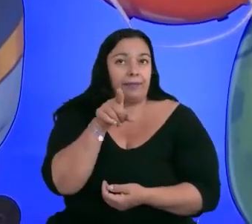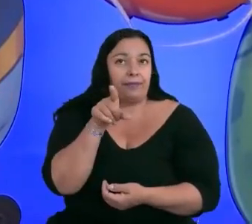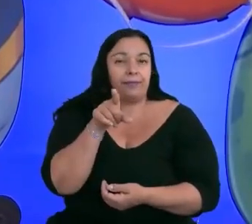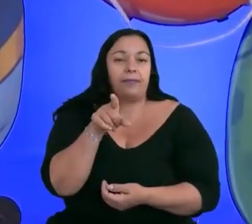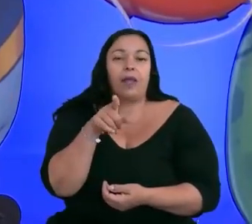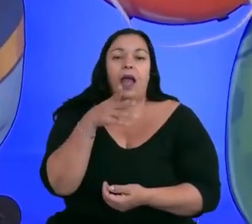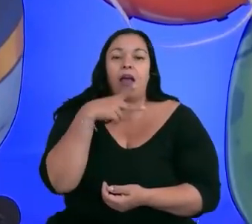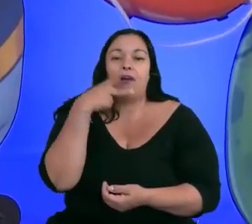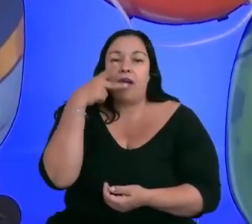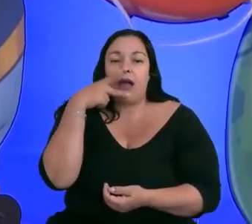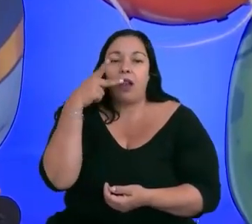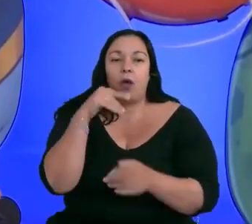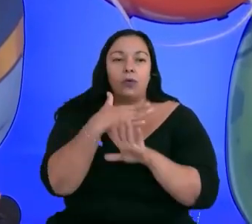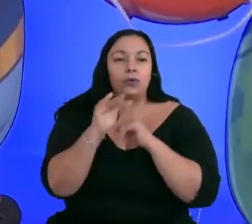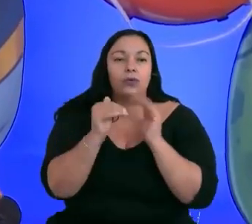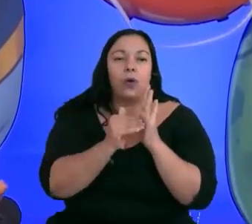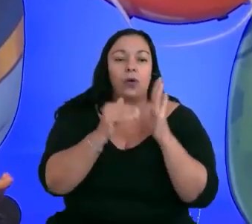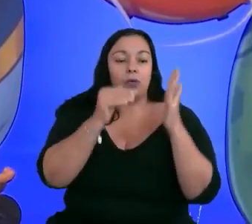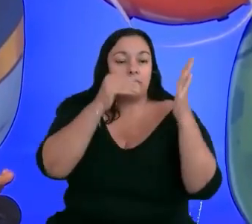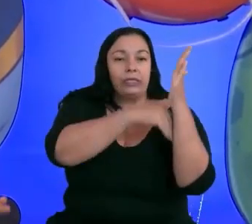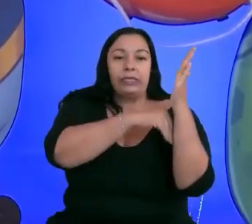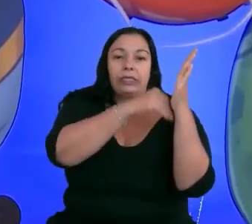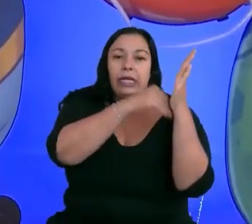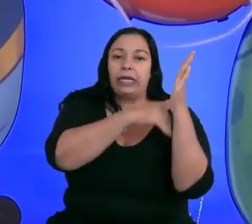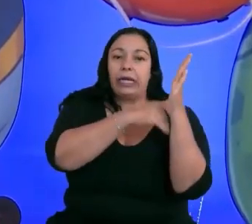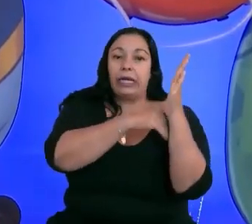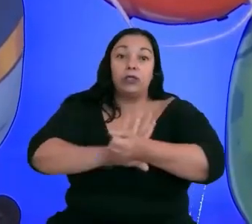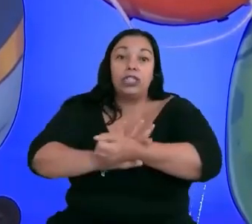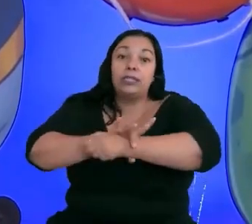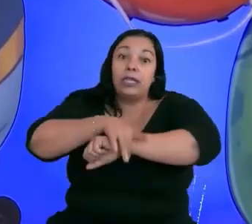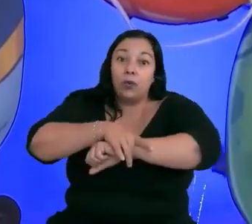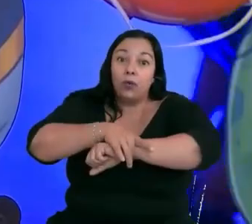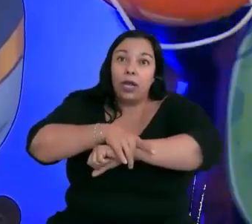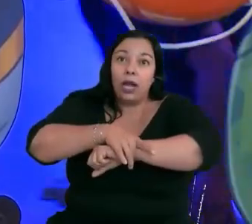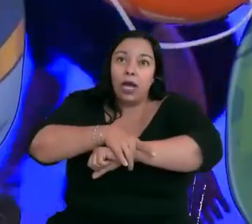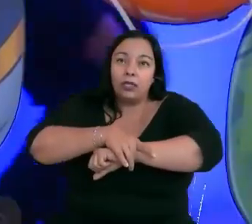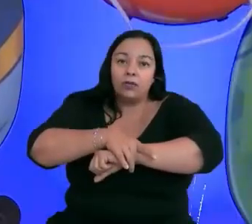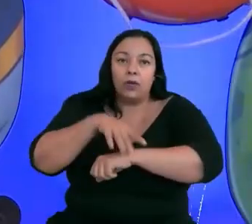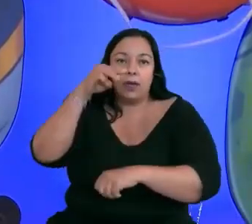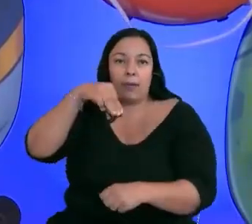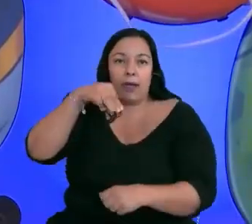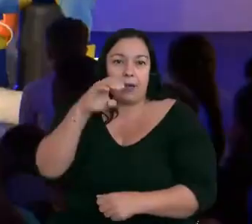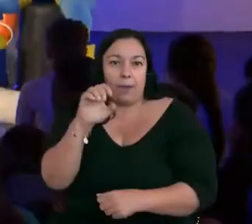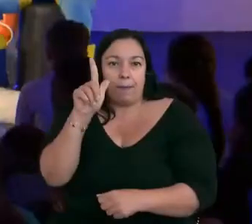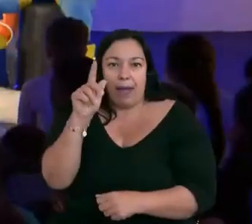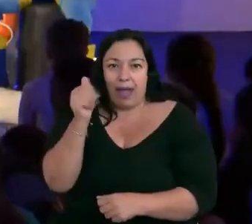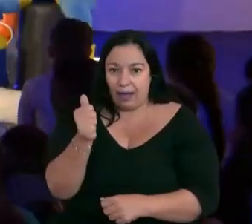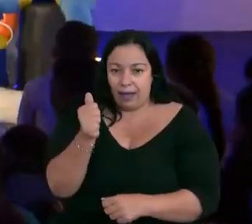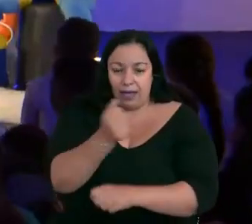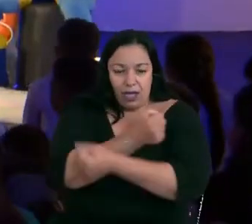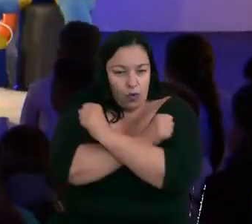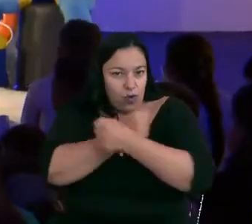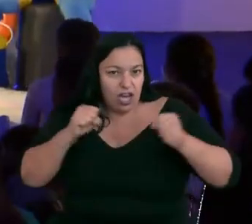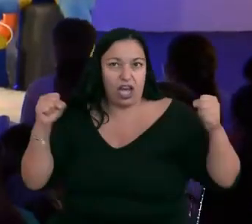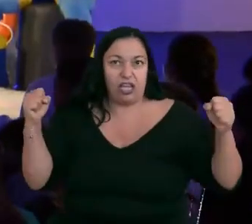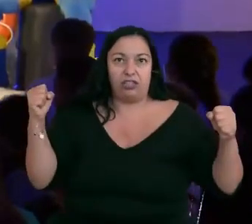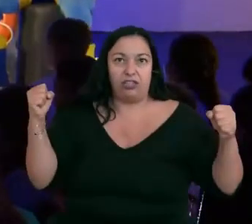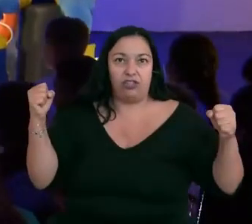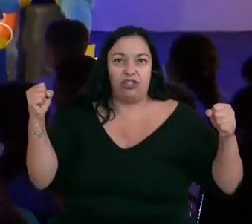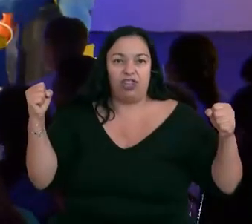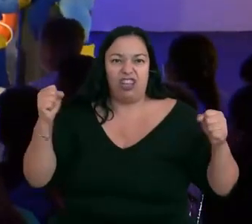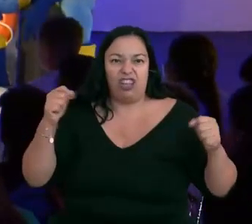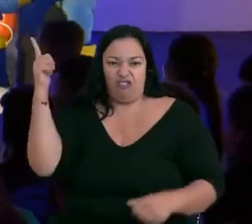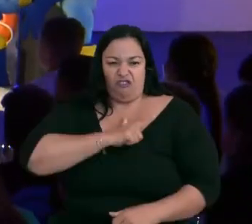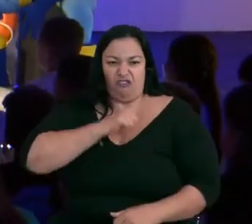os segredos de segurança para o Mega, o grande, horroroso